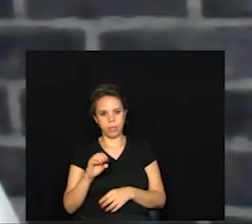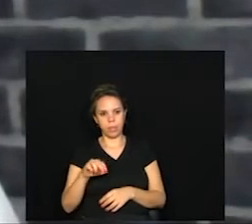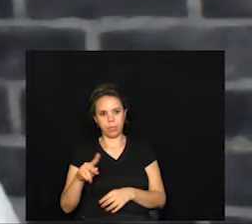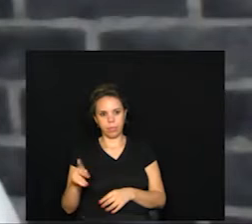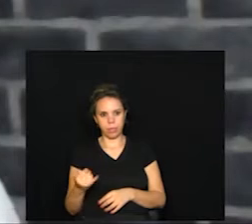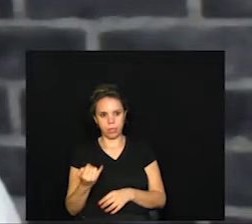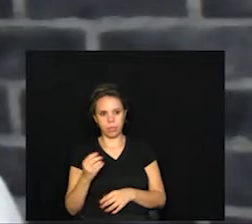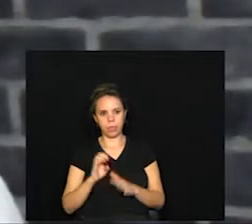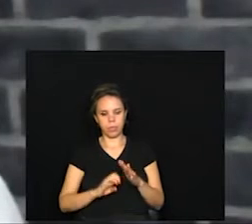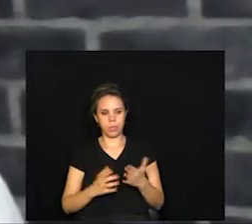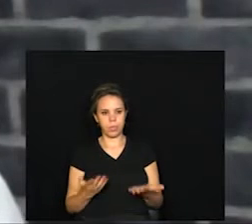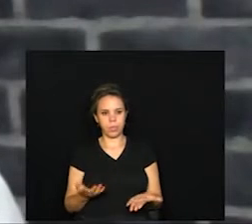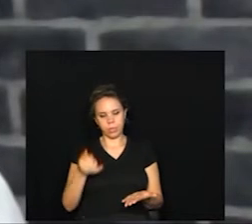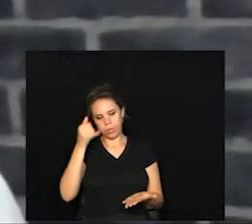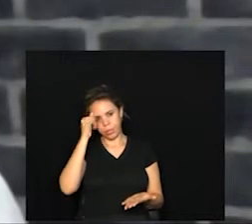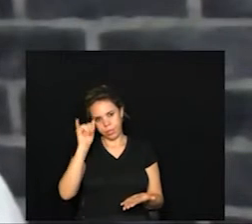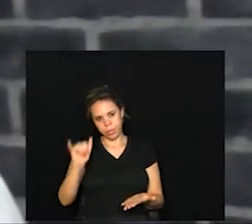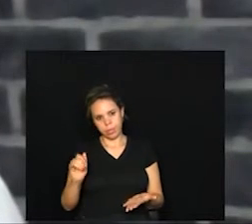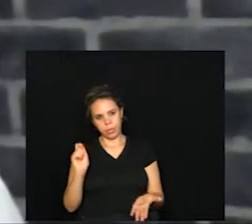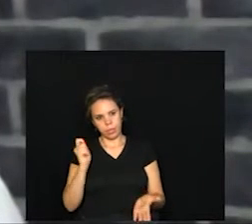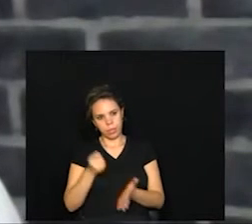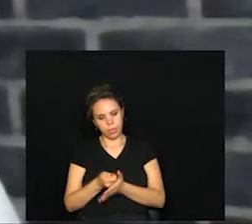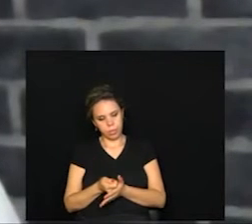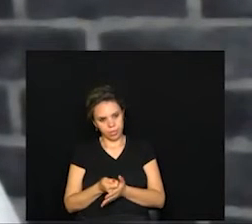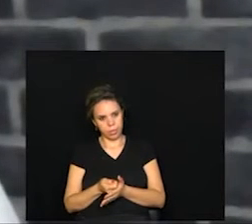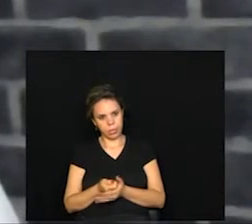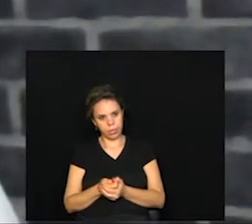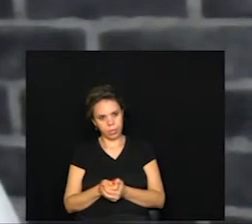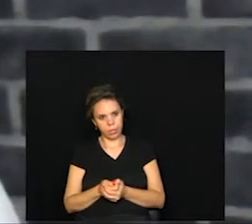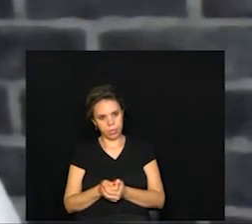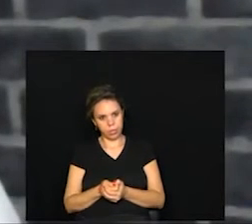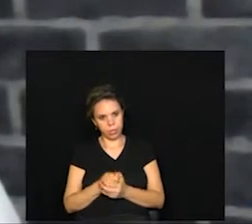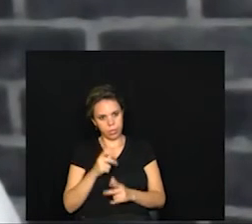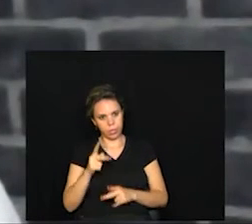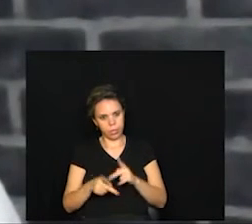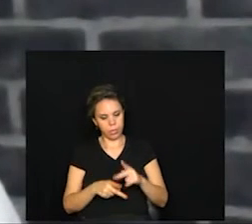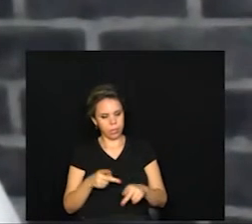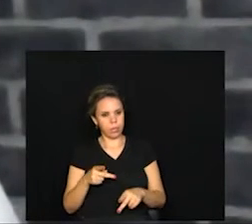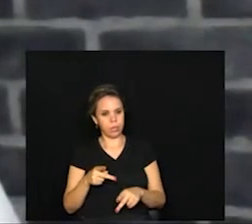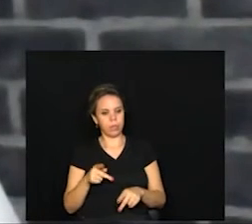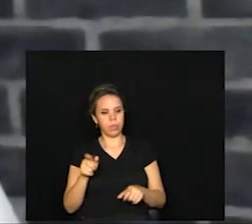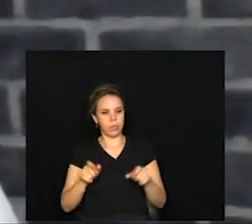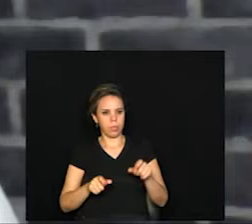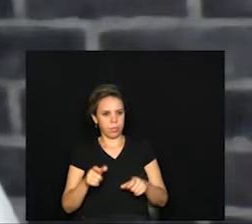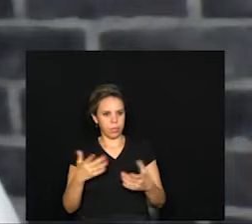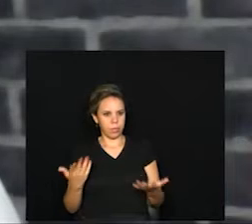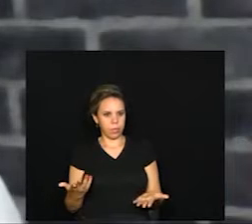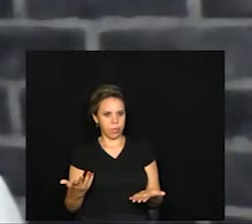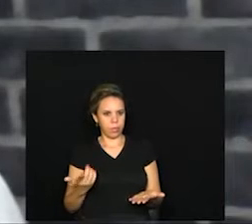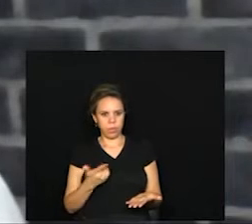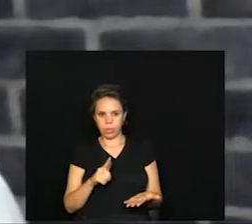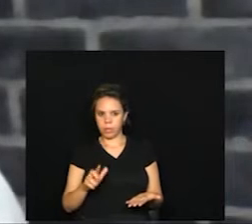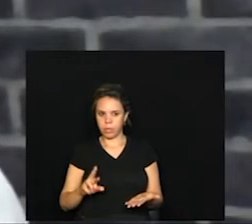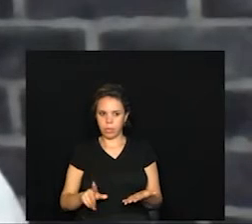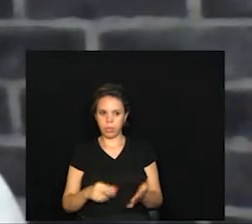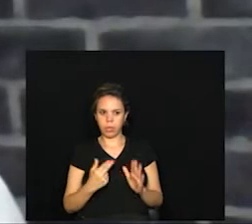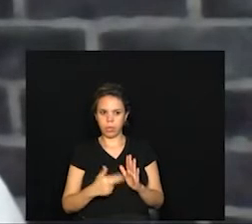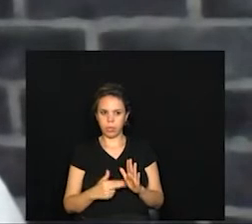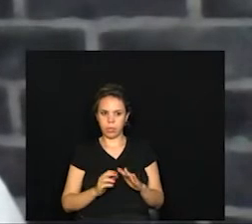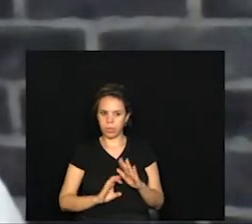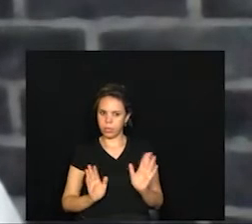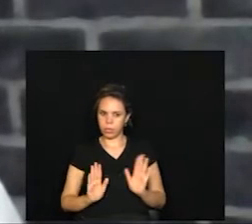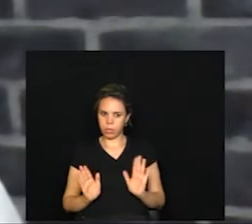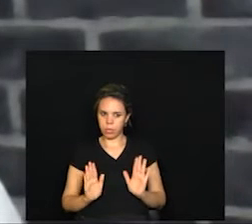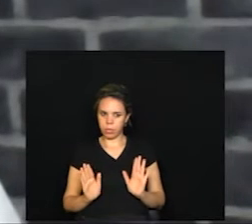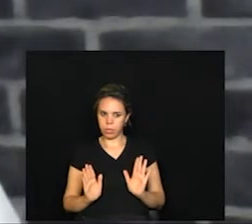da empresa. Evitar pagar boletos para pessoas físicas, né? Ou que não saia ali o nome da